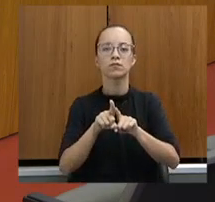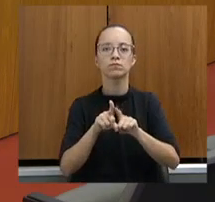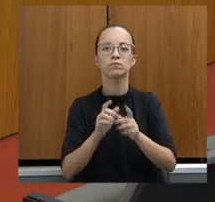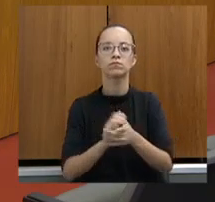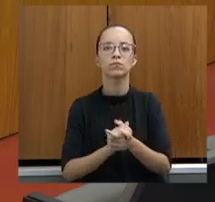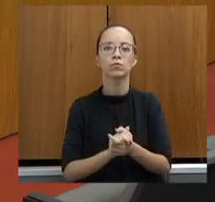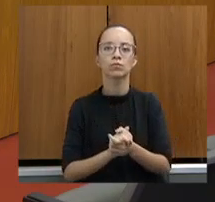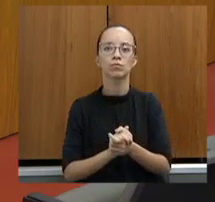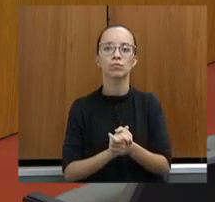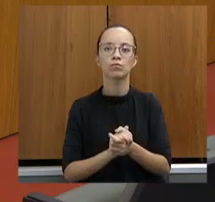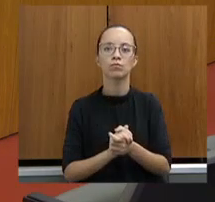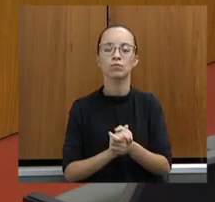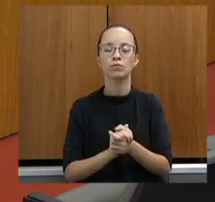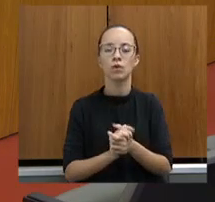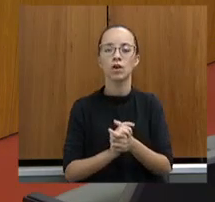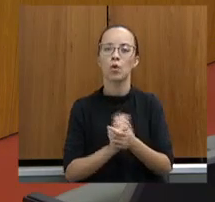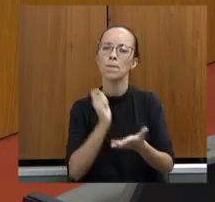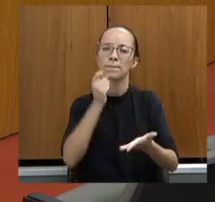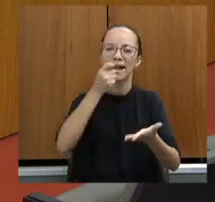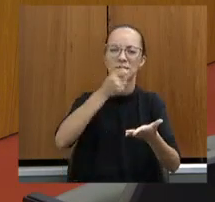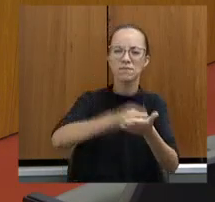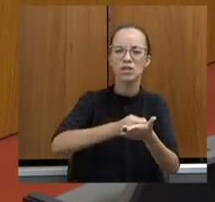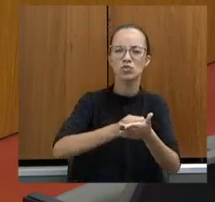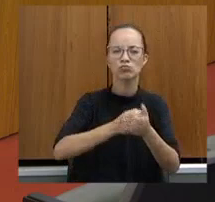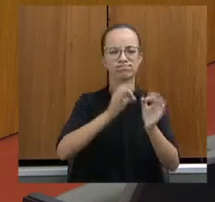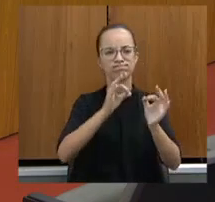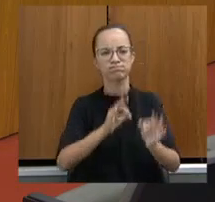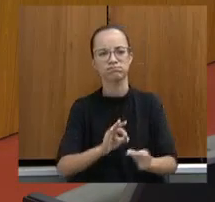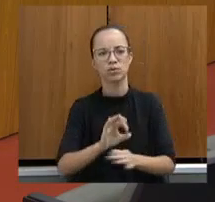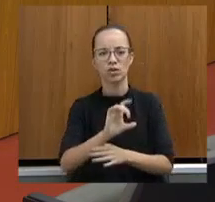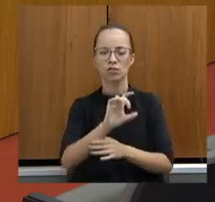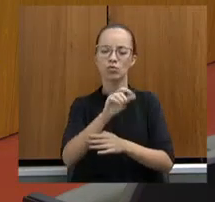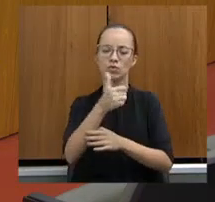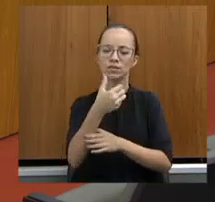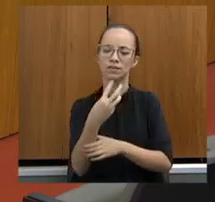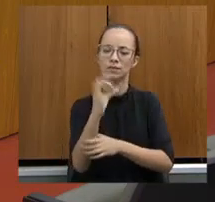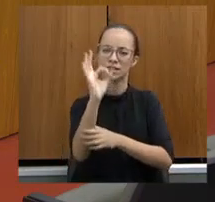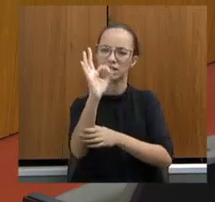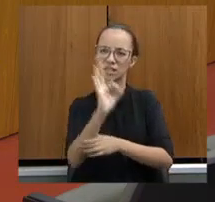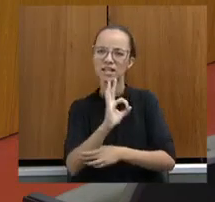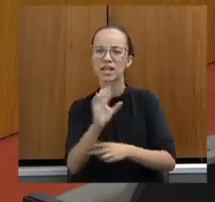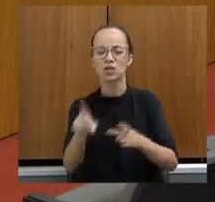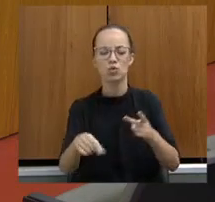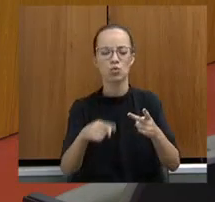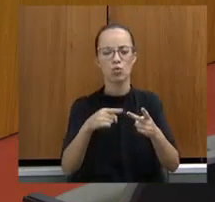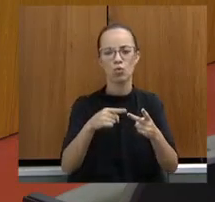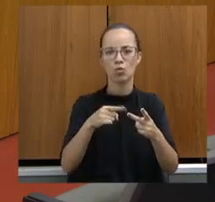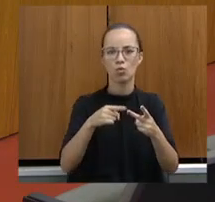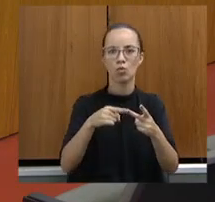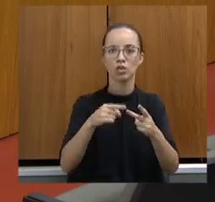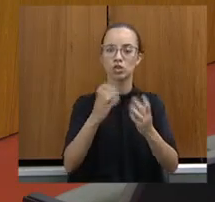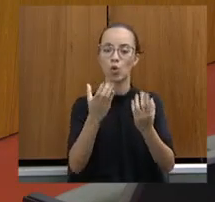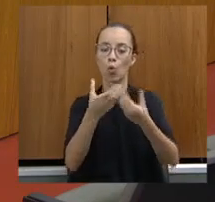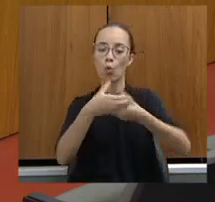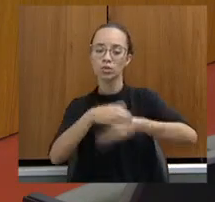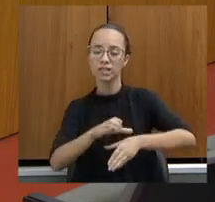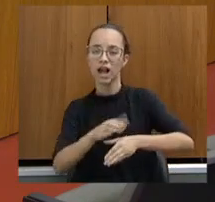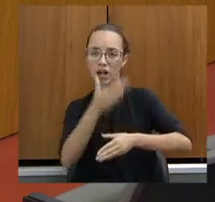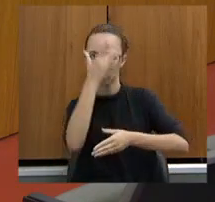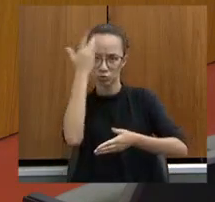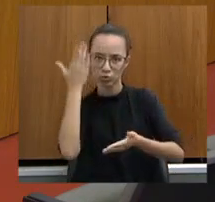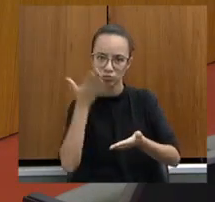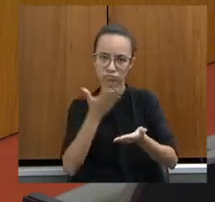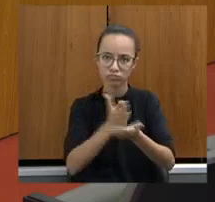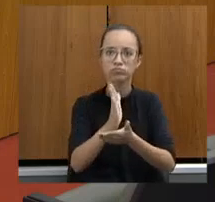né pagamento em dia décimo terceiro em dia recomposição inflacionária reação de concursados com